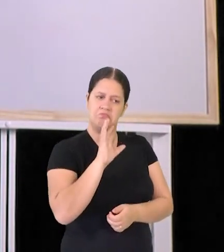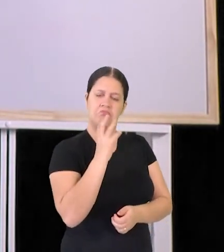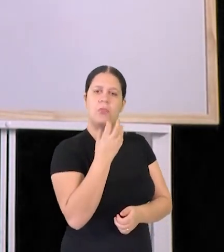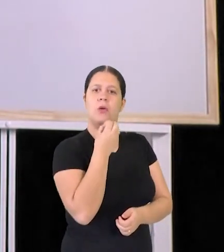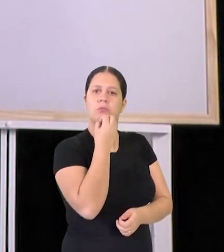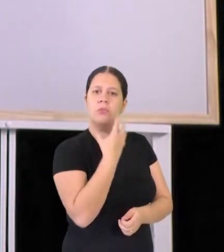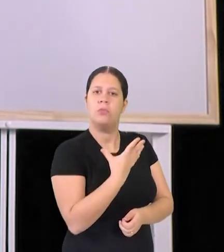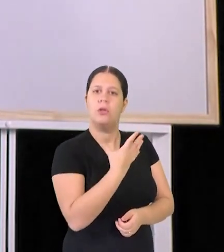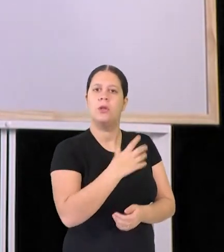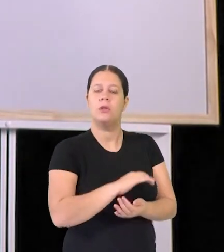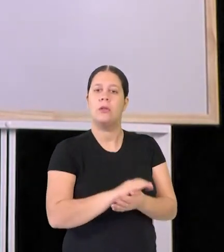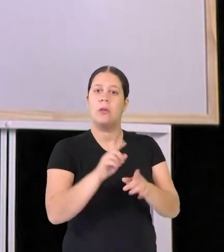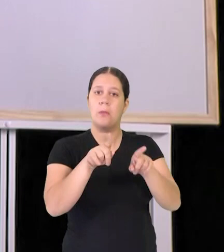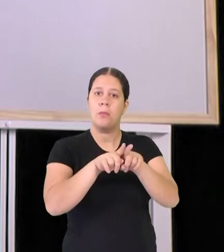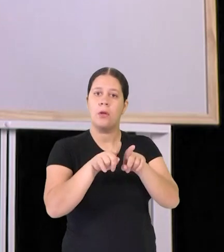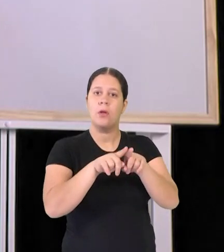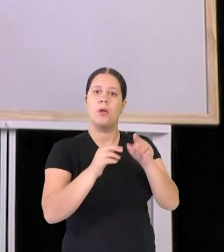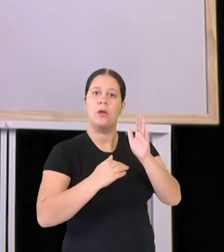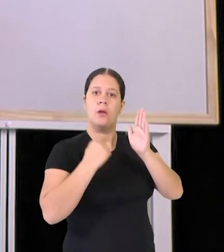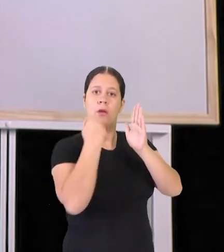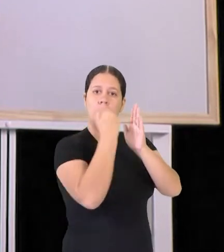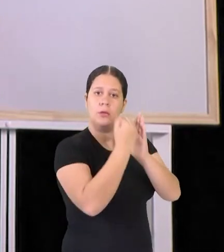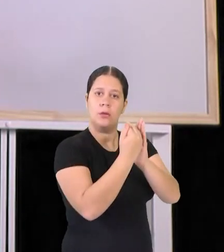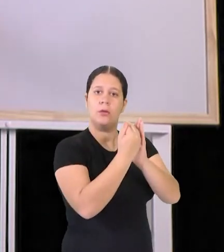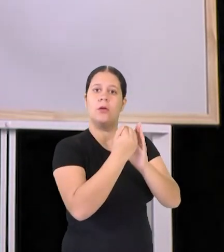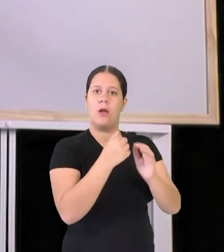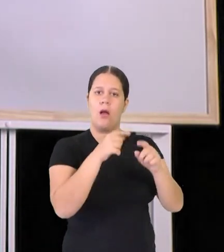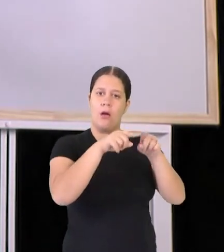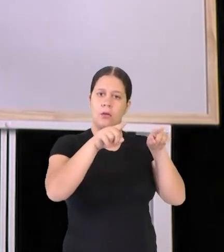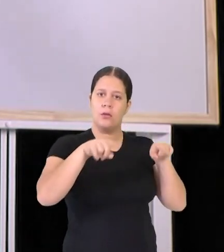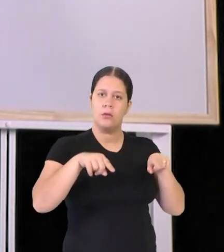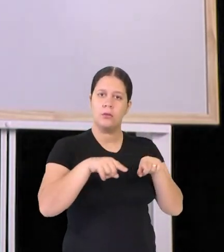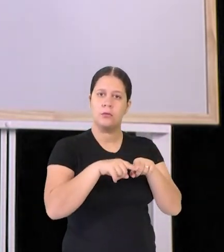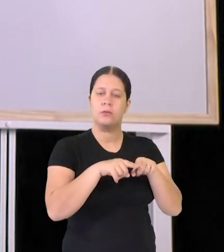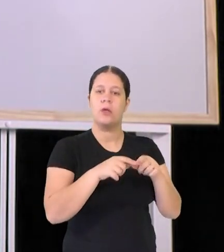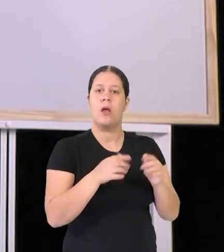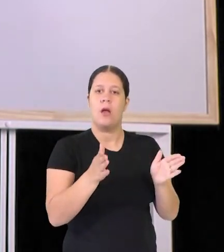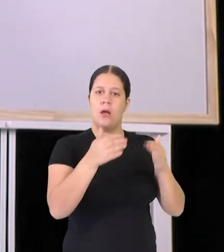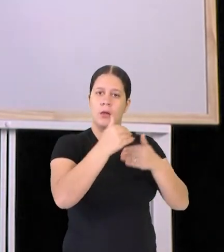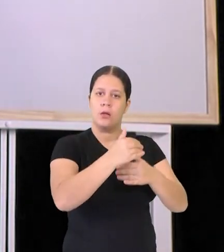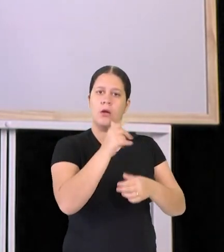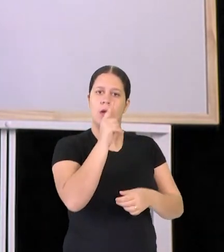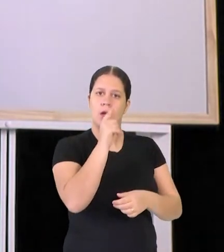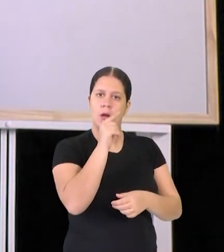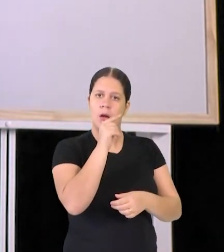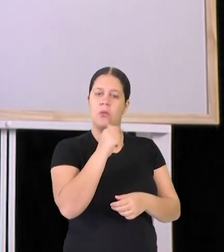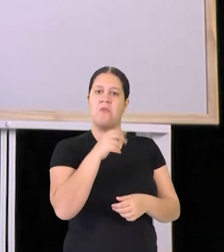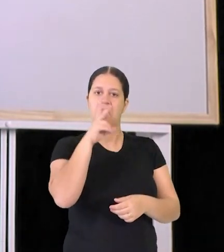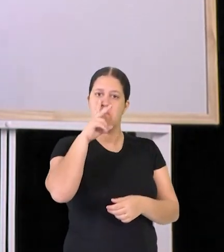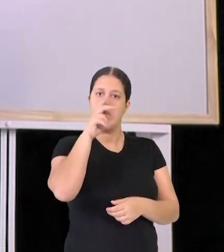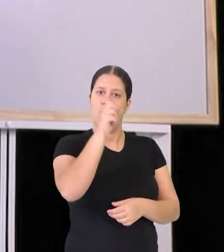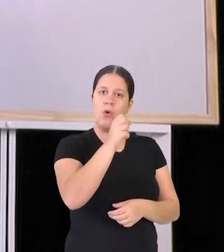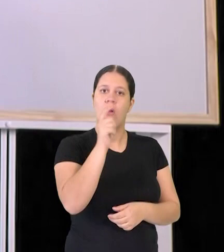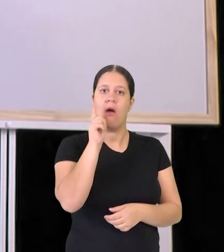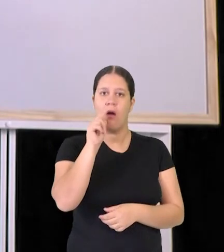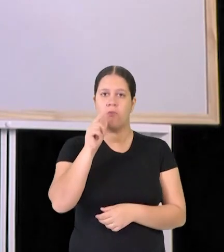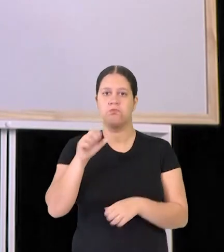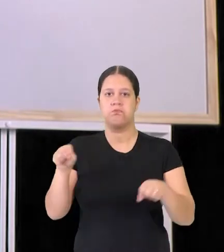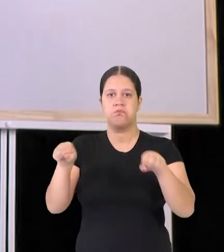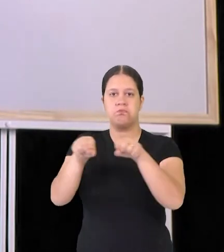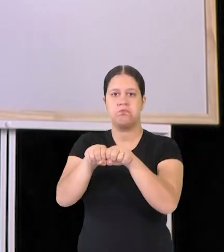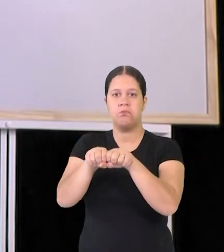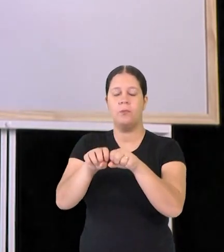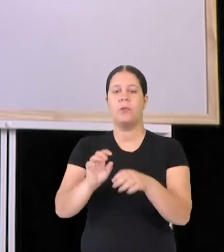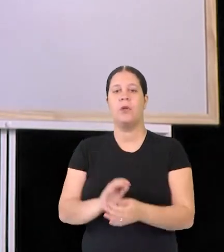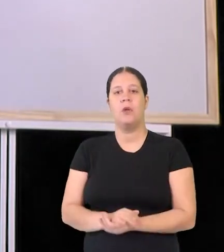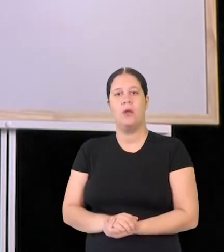boa. Além de aumentar a reserva de água, também vai aumentar a pressão da água nas torneiras.